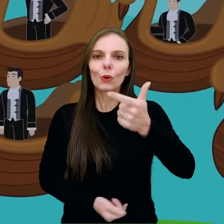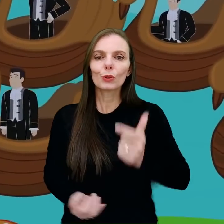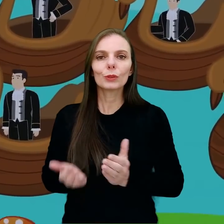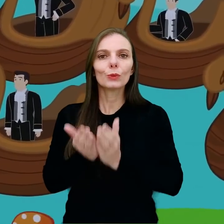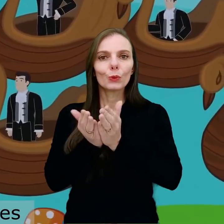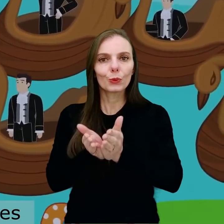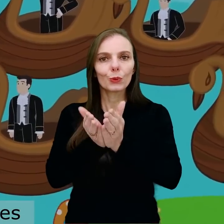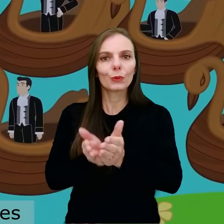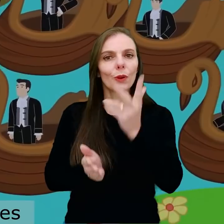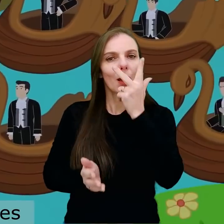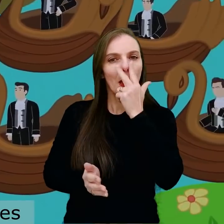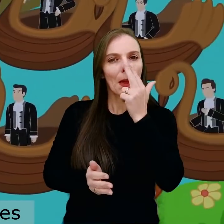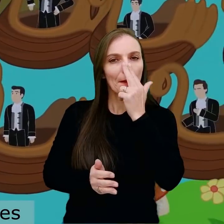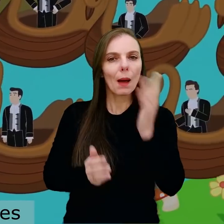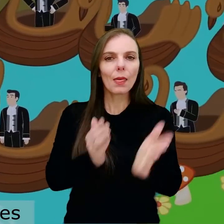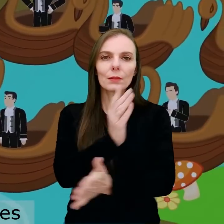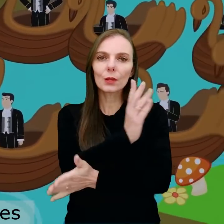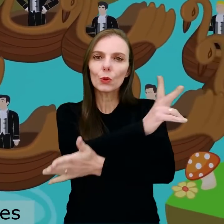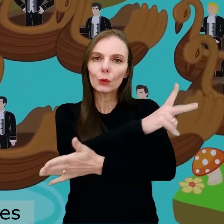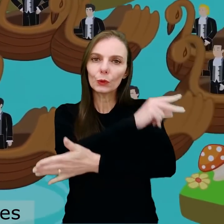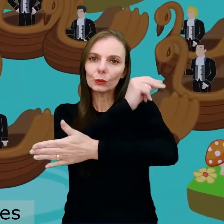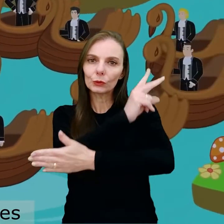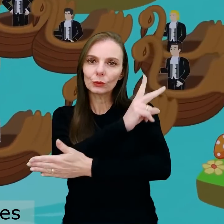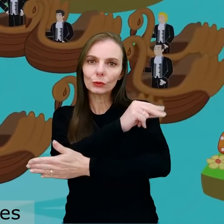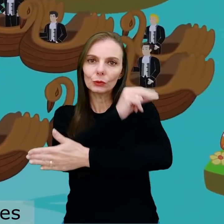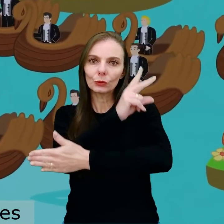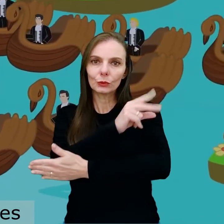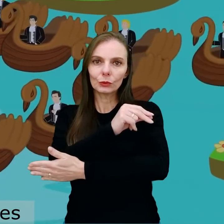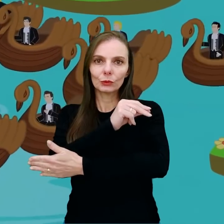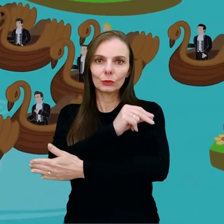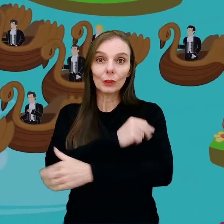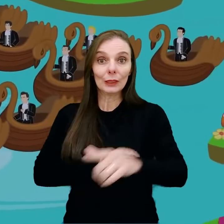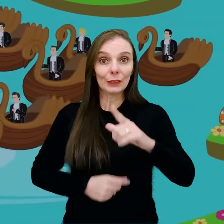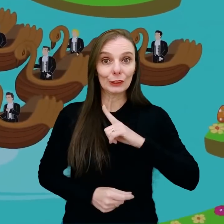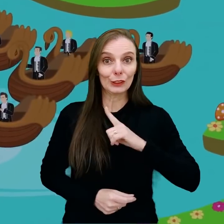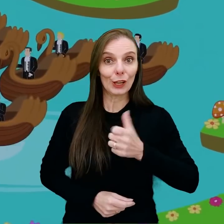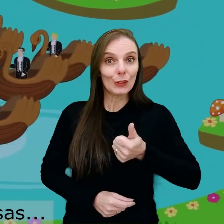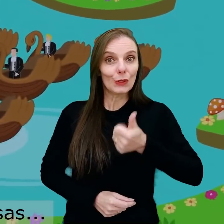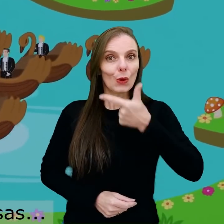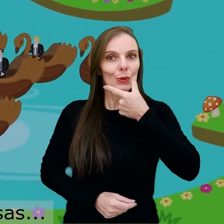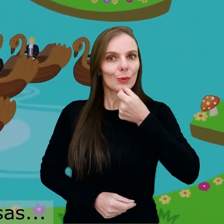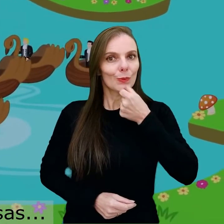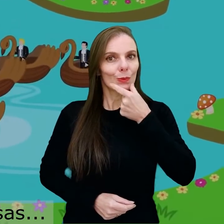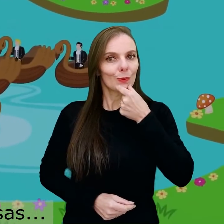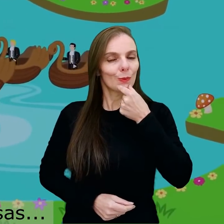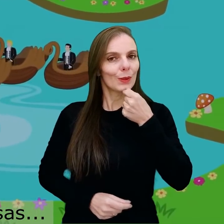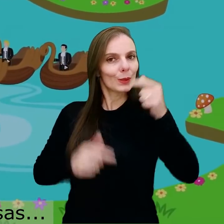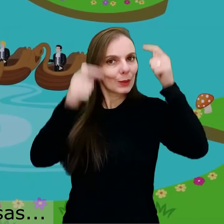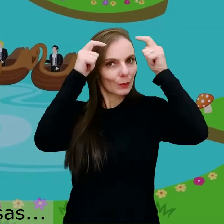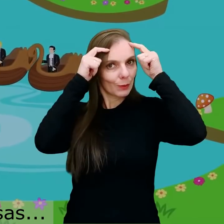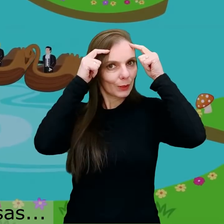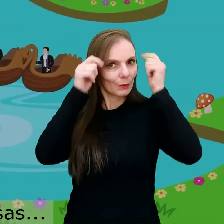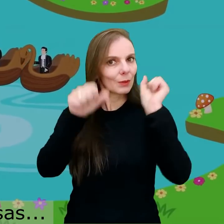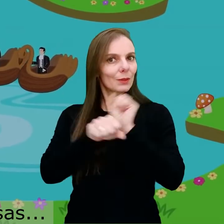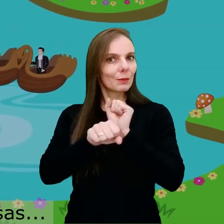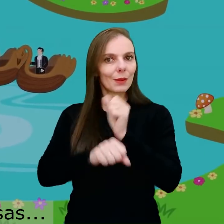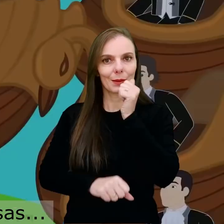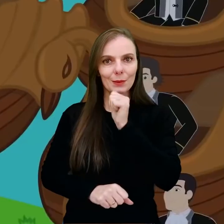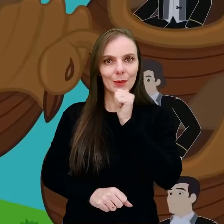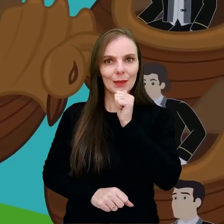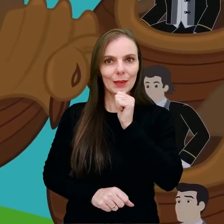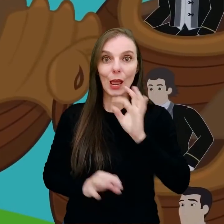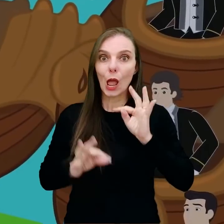No rio, haviam doze botes em forma de cisnes e neles, doze príncipes esperando as